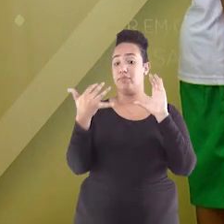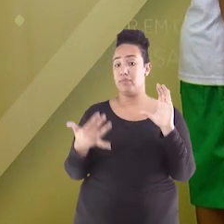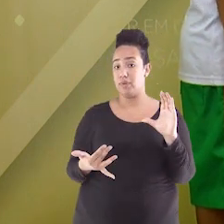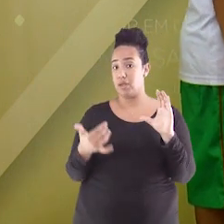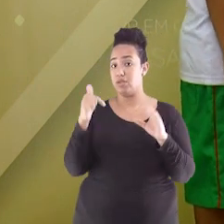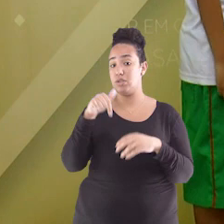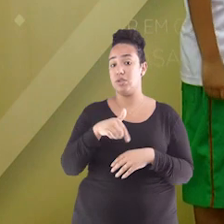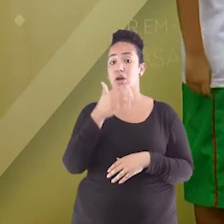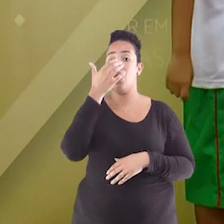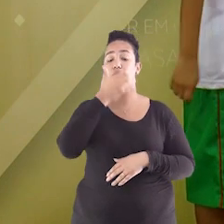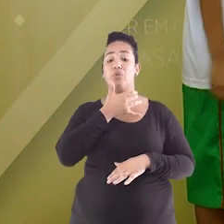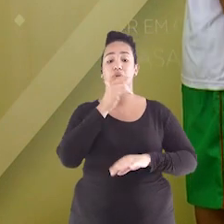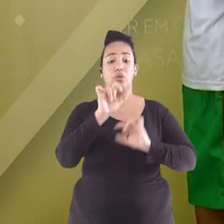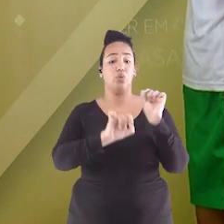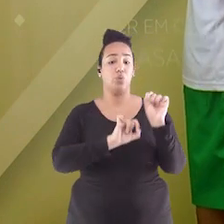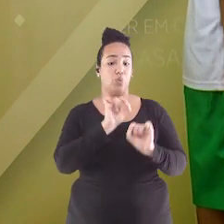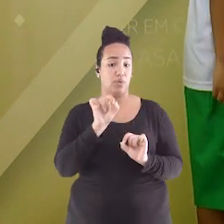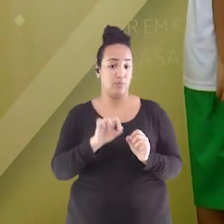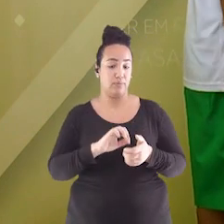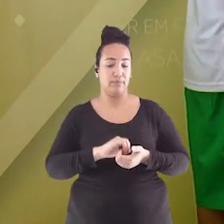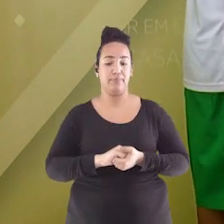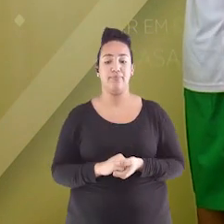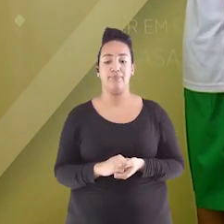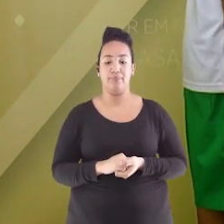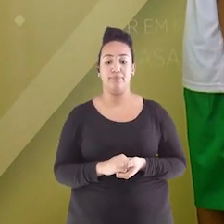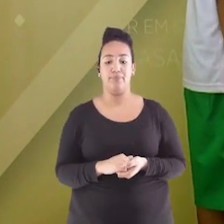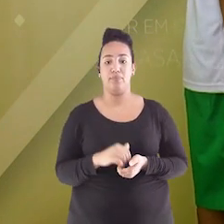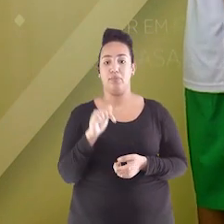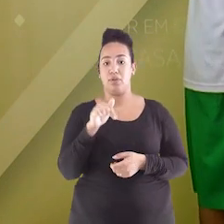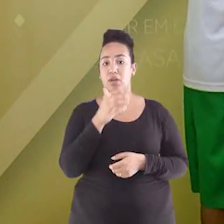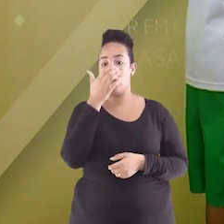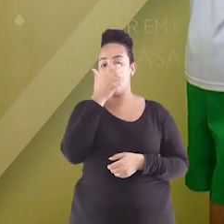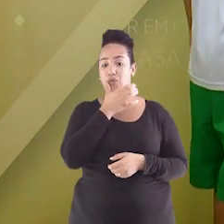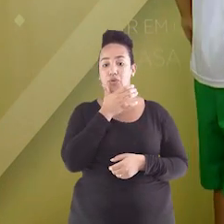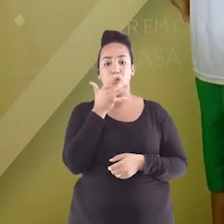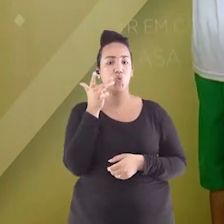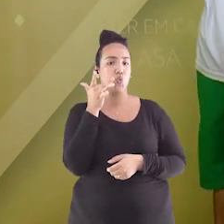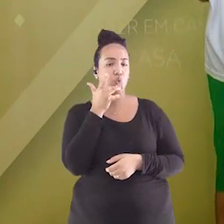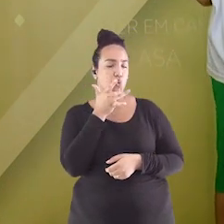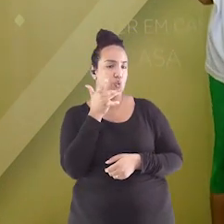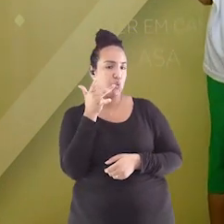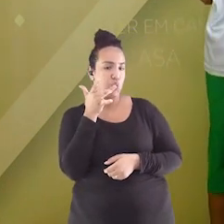da fruta que eu quero é... Ela é uma fruta gostosa,